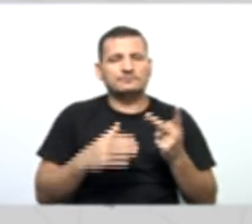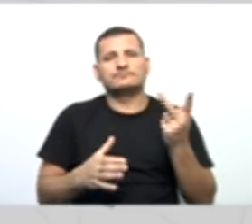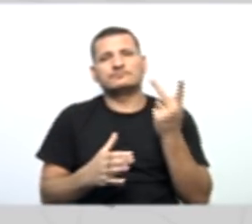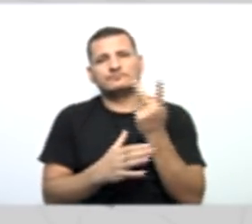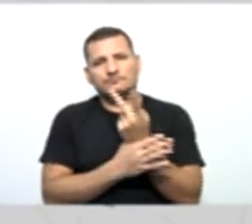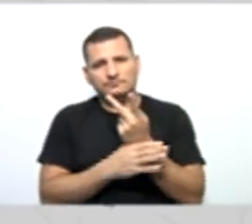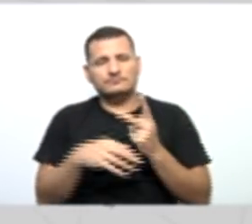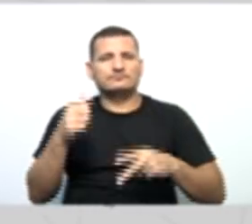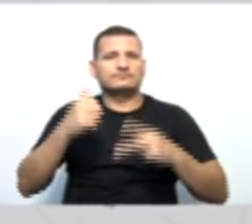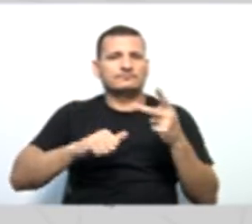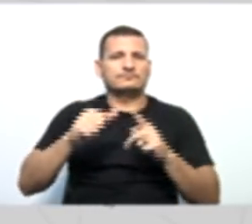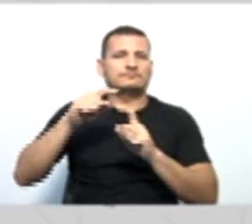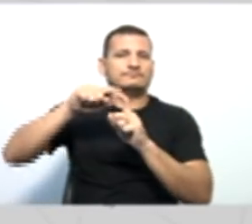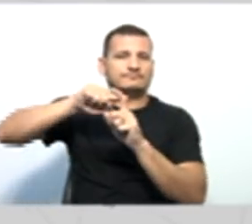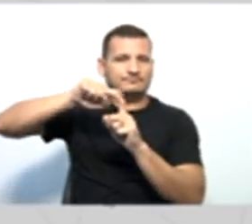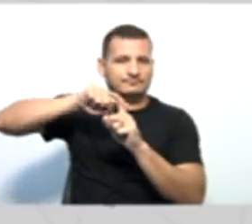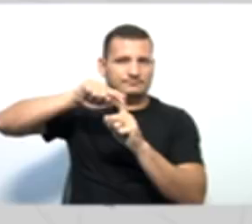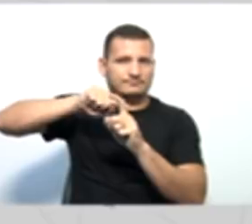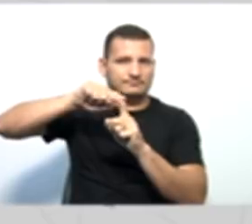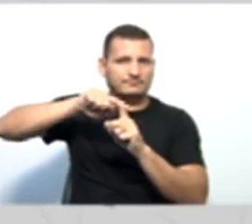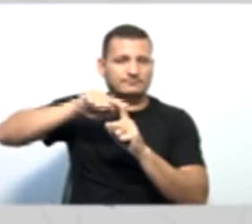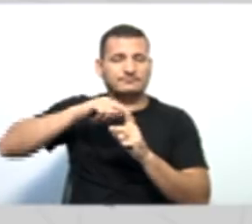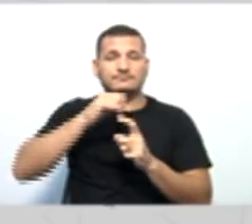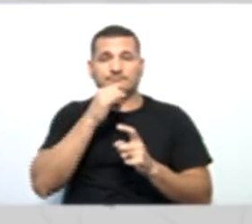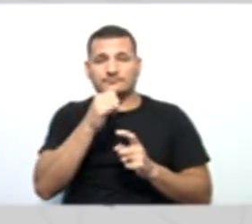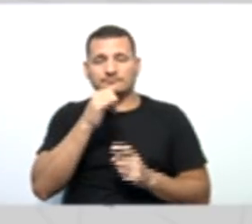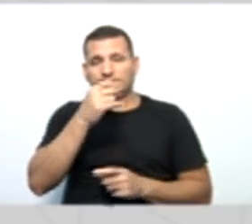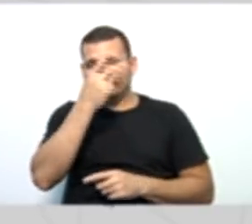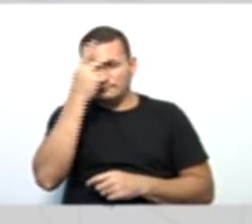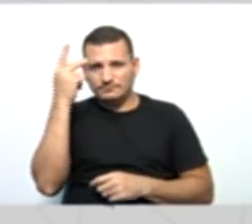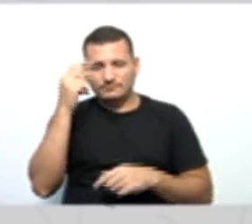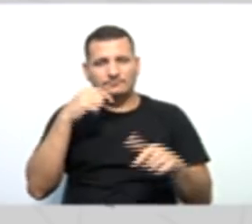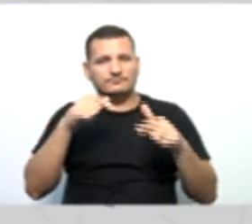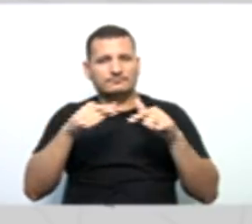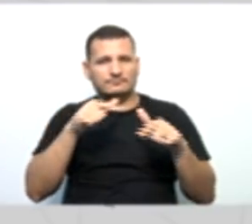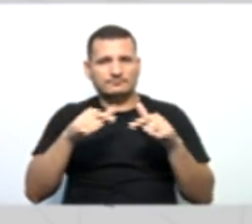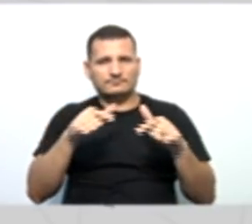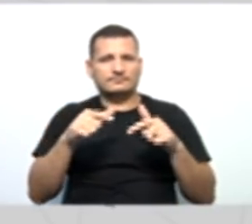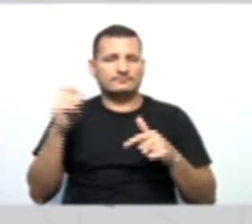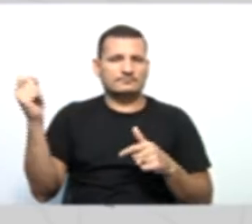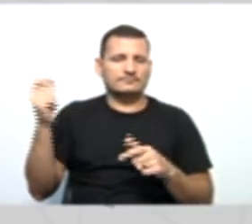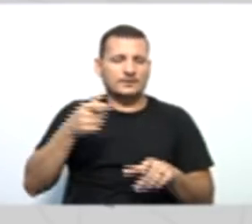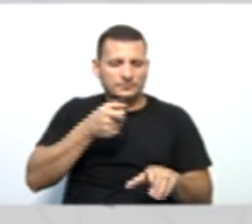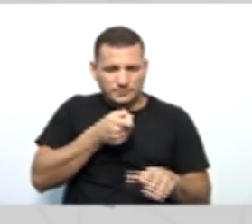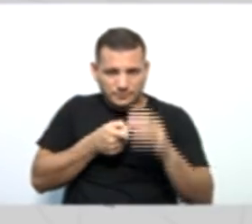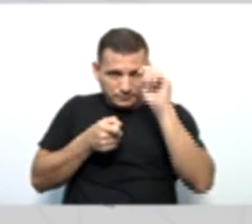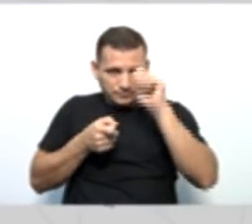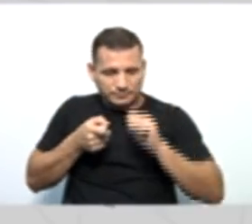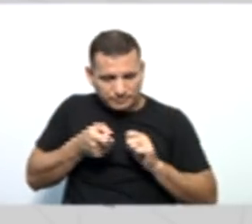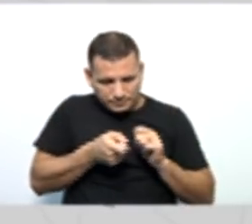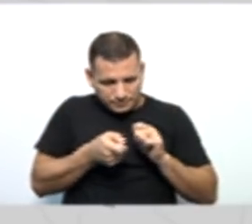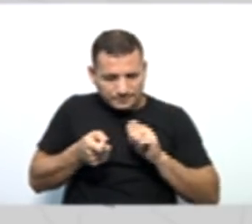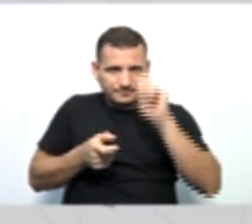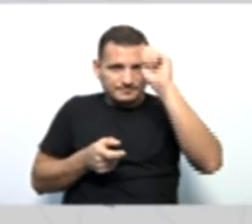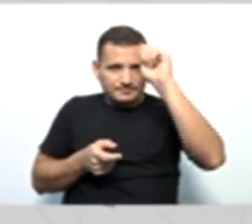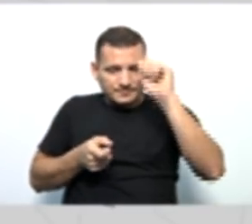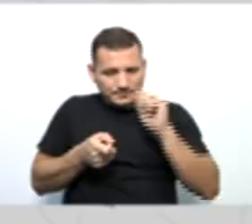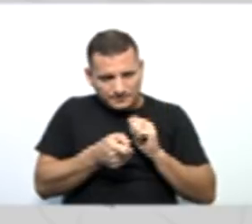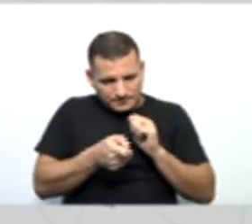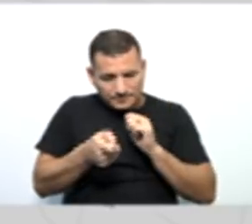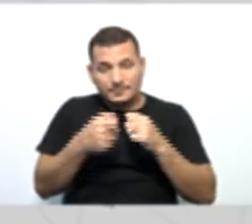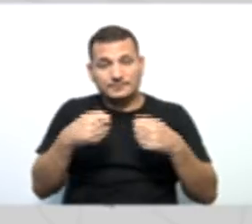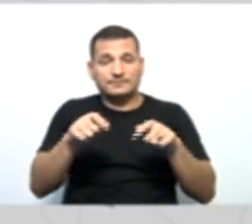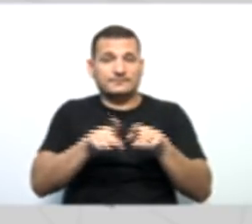e avaliação da sua coluna, não é? Se é uma pessoa que trabalha com solda, então volta e meia tem que fazer aí um